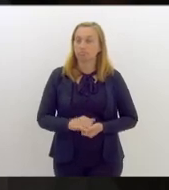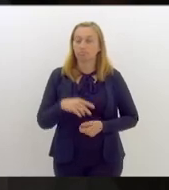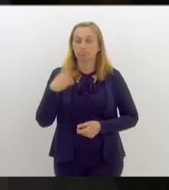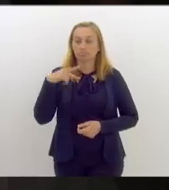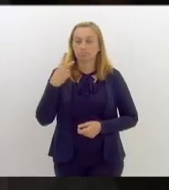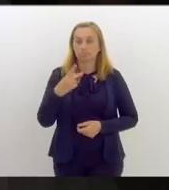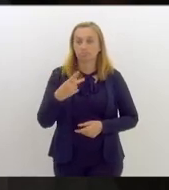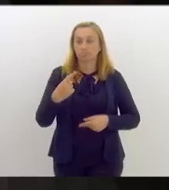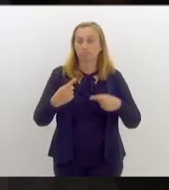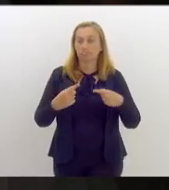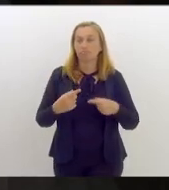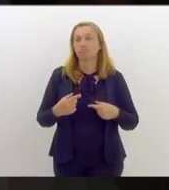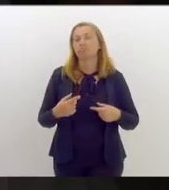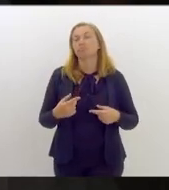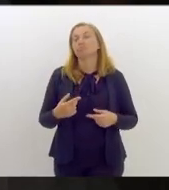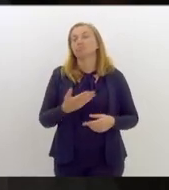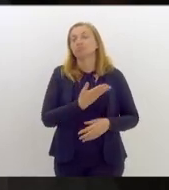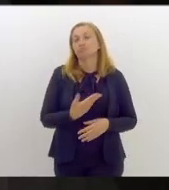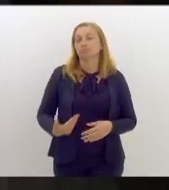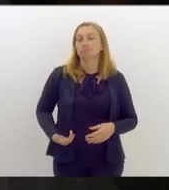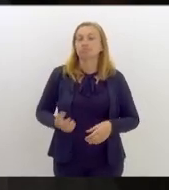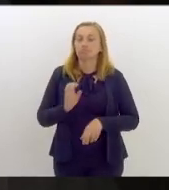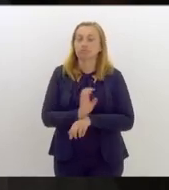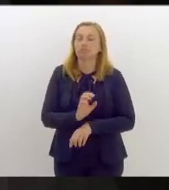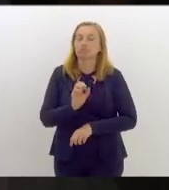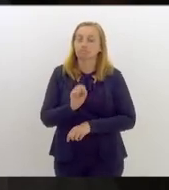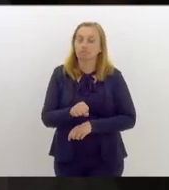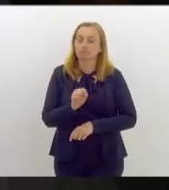políticas públicas de Estado, e sim